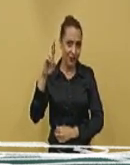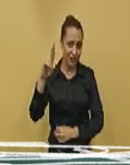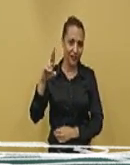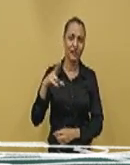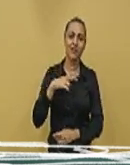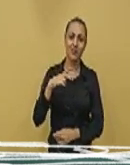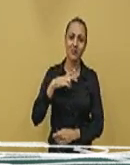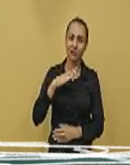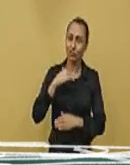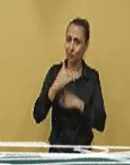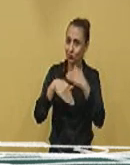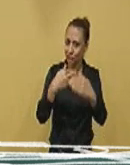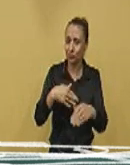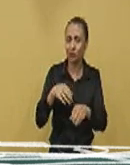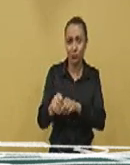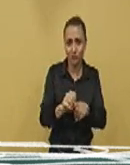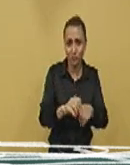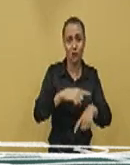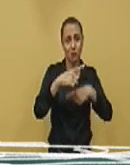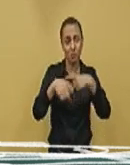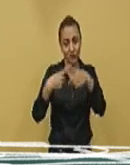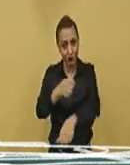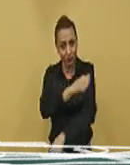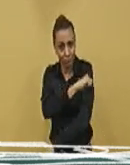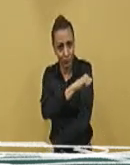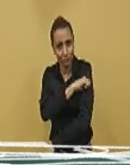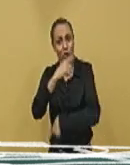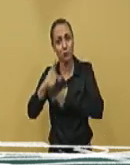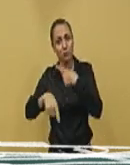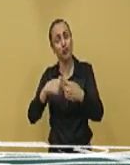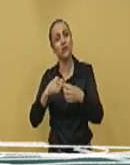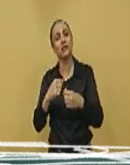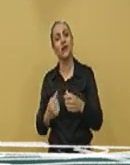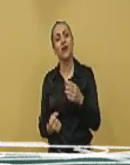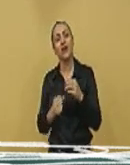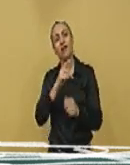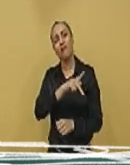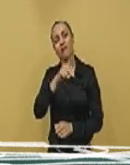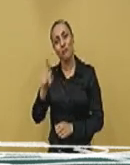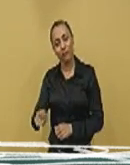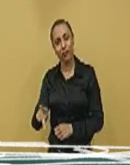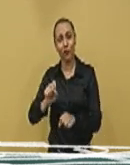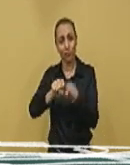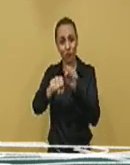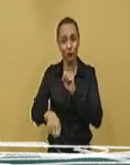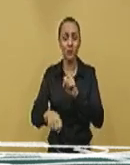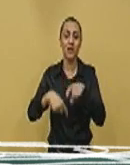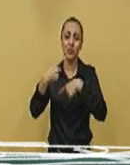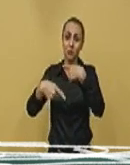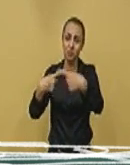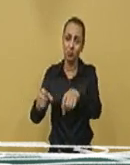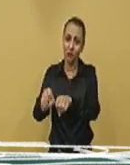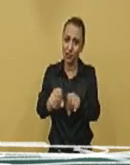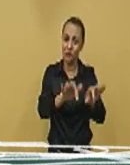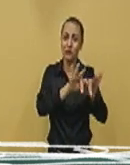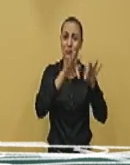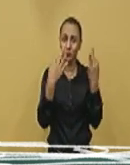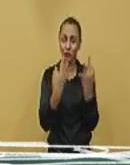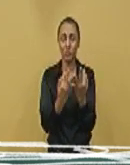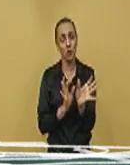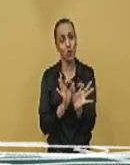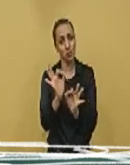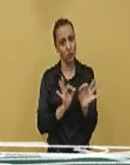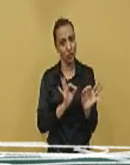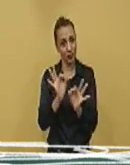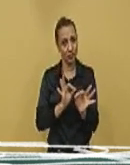nossos alunos, que viram professores e dão para os alunos deles, que vão formando em suas famílias esse caráter, que a gente espera que seja caráter, um